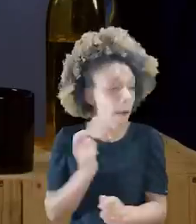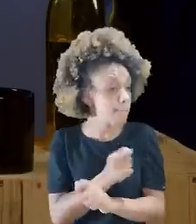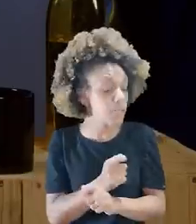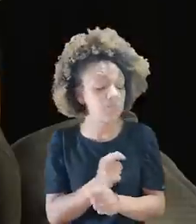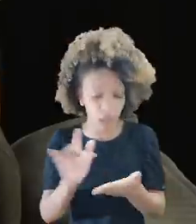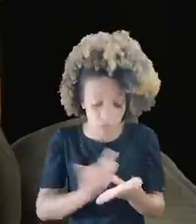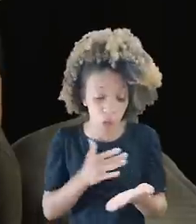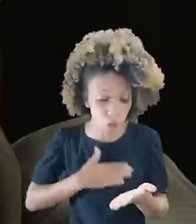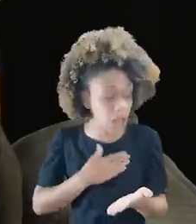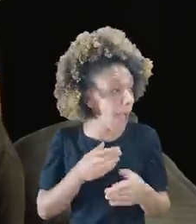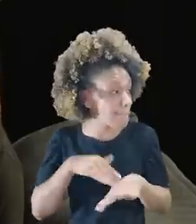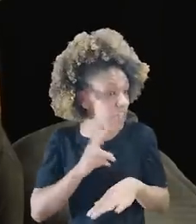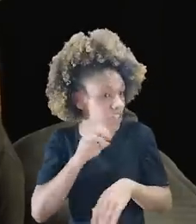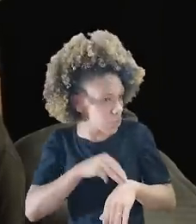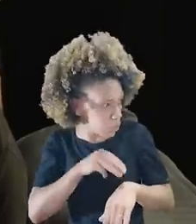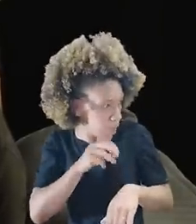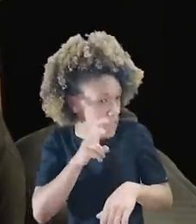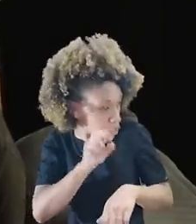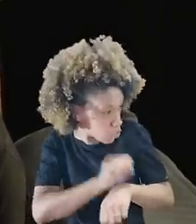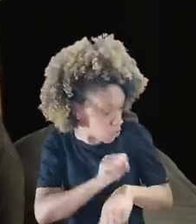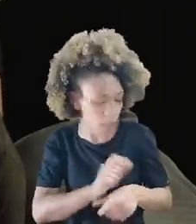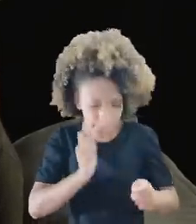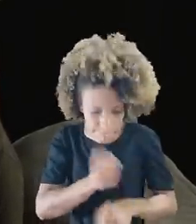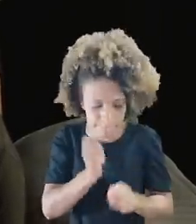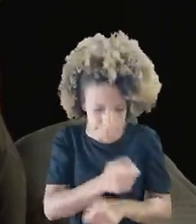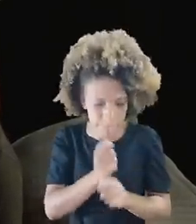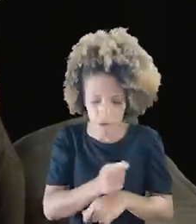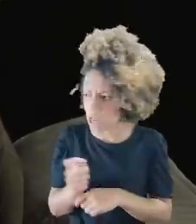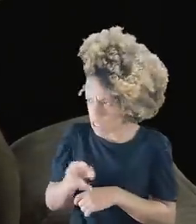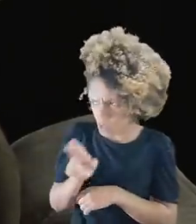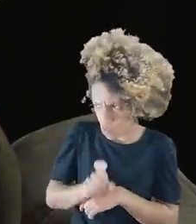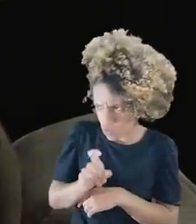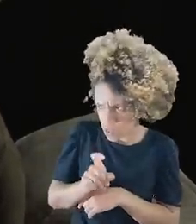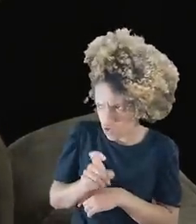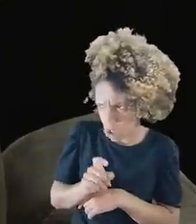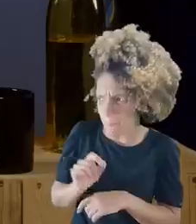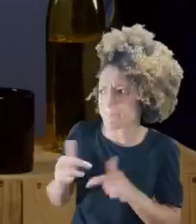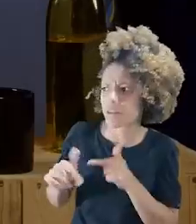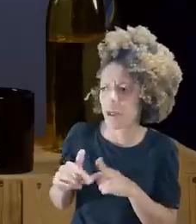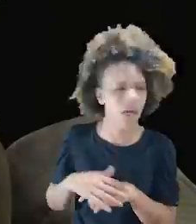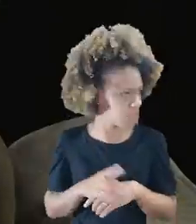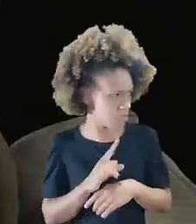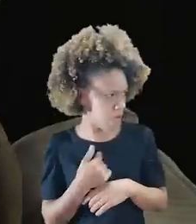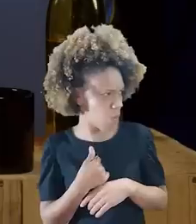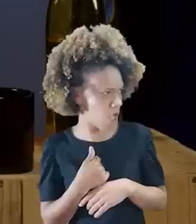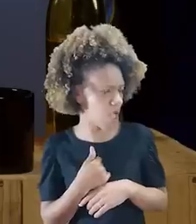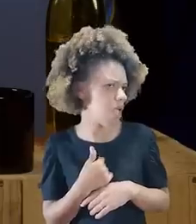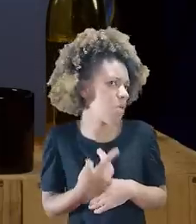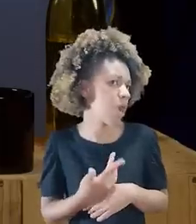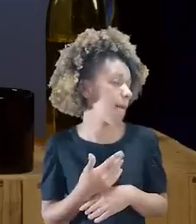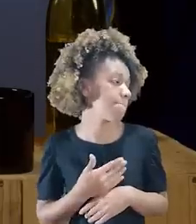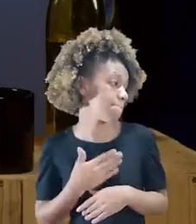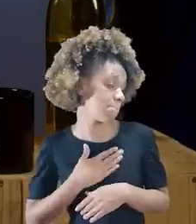lazer É mas ele é muito perigoso porque você pode ficar o dia inteiro vendo essa merda porque como ele mexe com a sua serotonina eu não vejo graças a